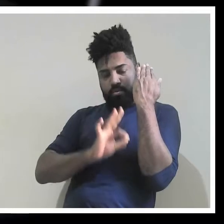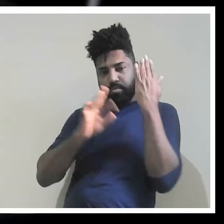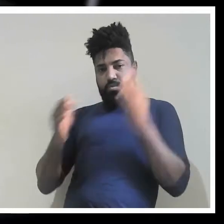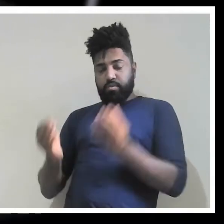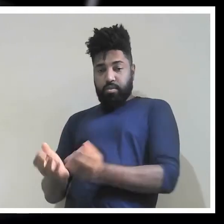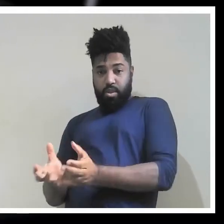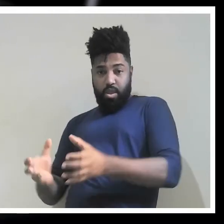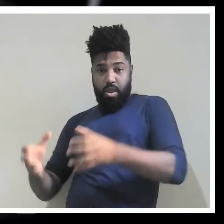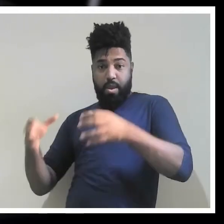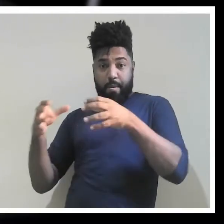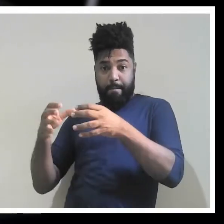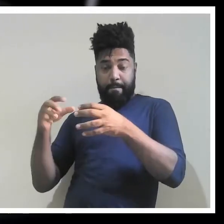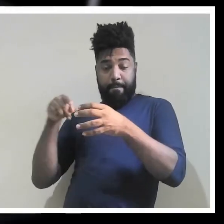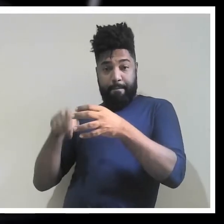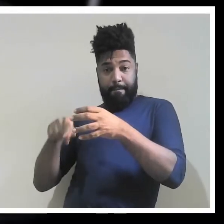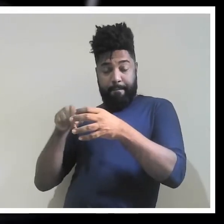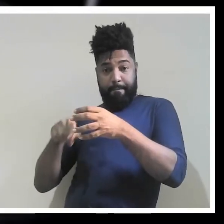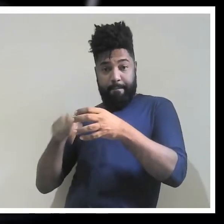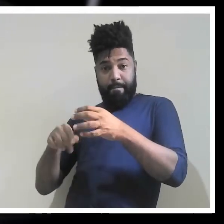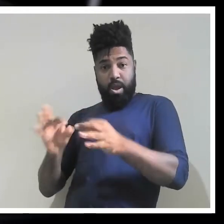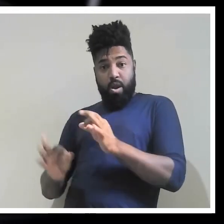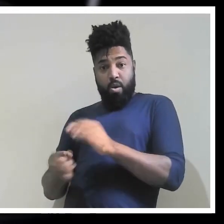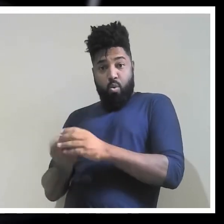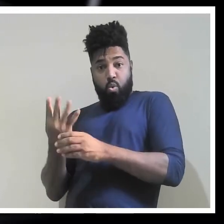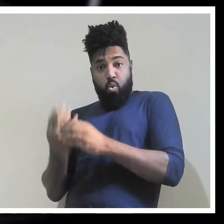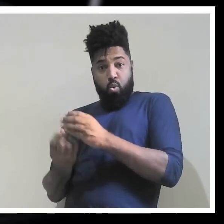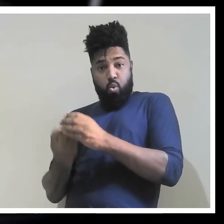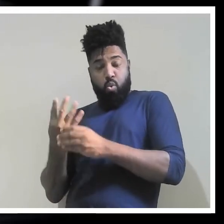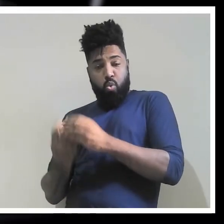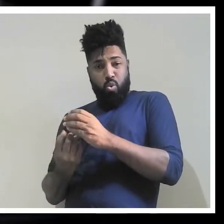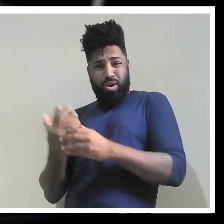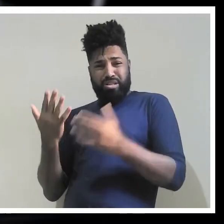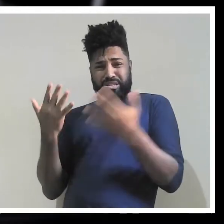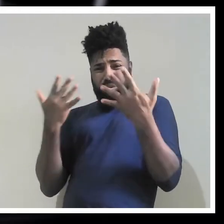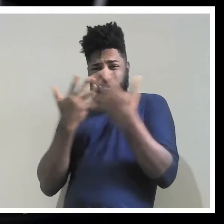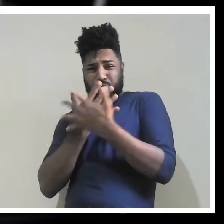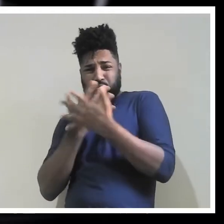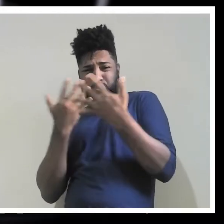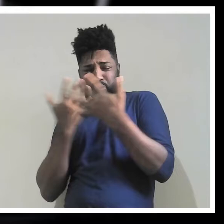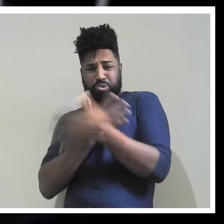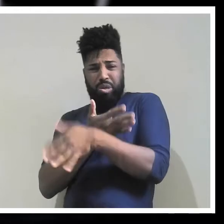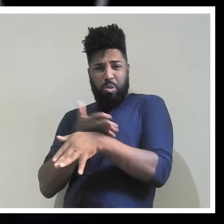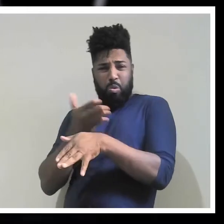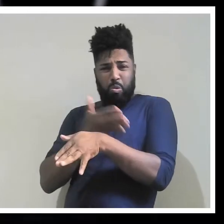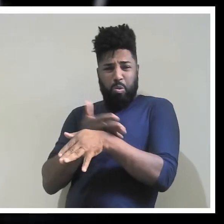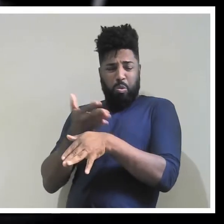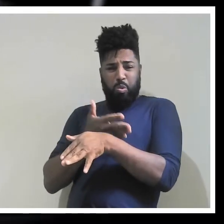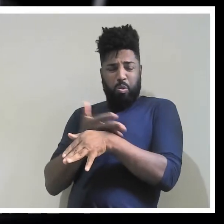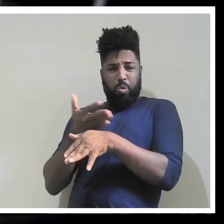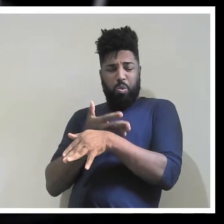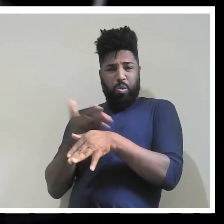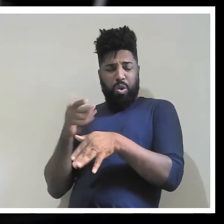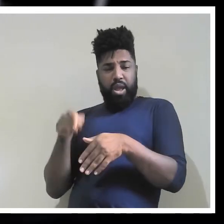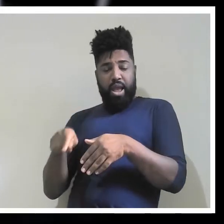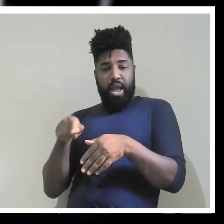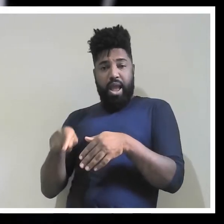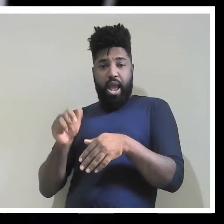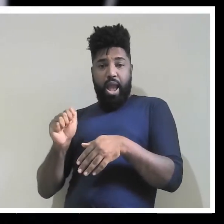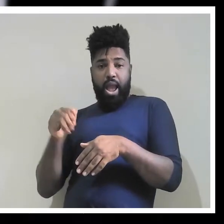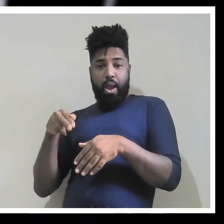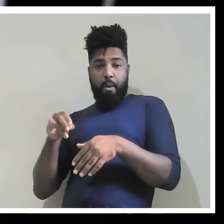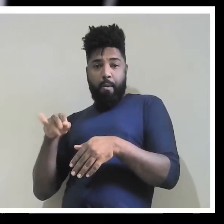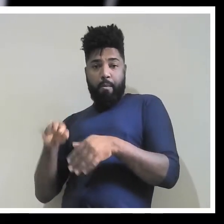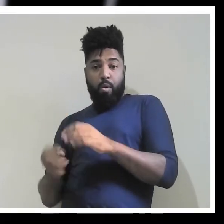nosso gerador de amônia vai ficando turvo, esbranquiçado, porque o subproduto da geração de amônia, nesse caso aqui,